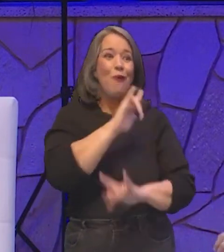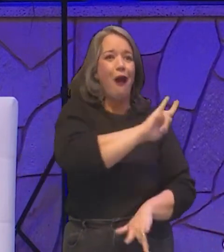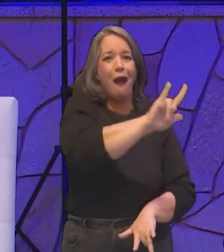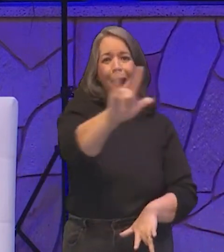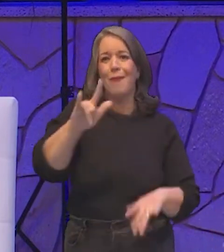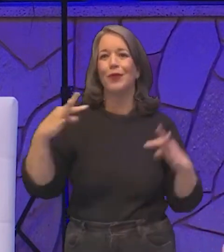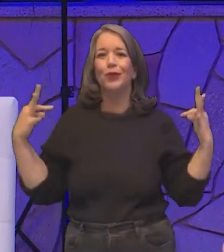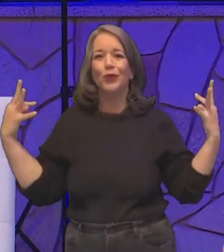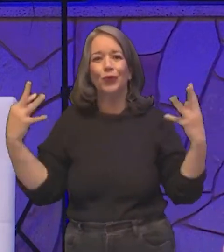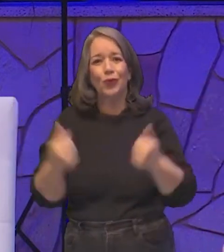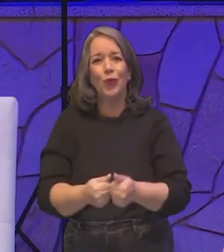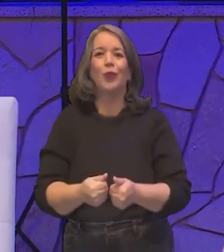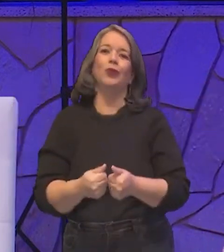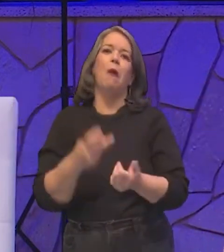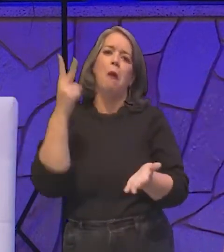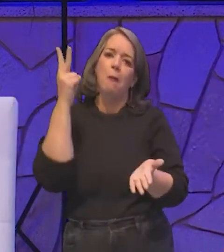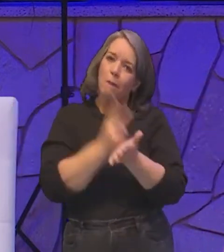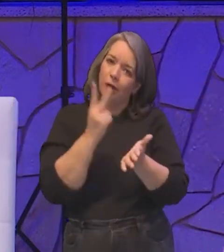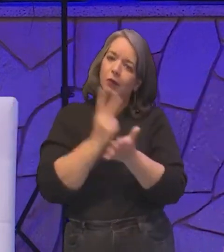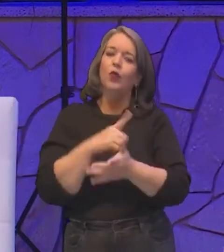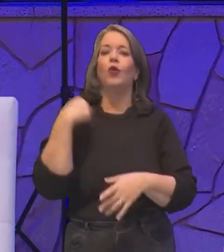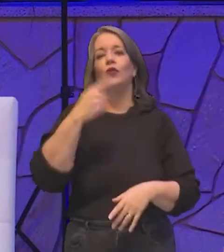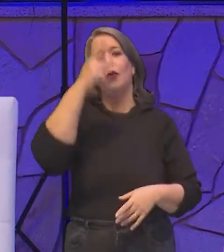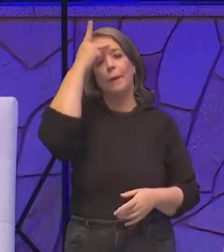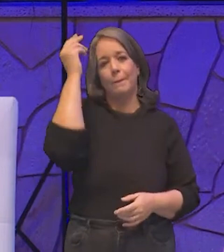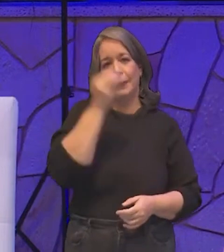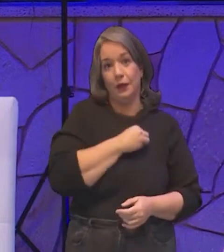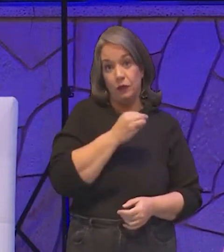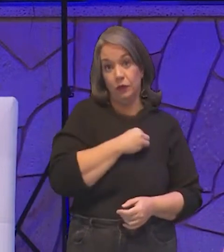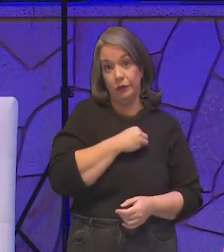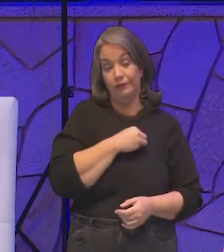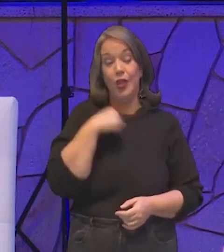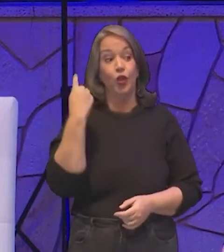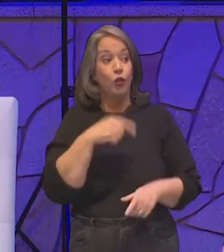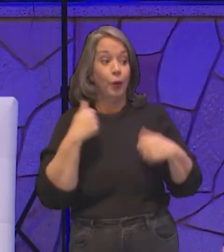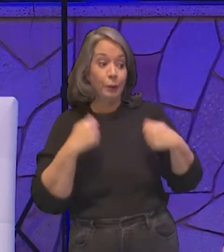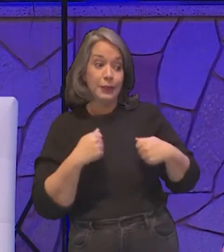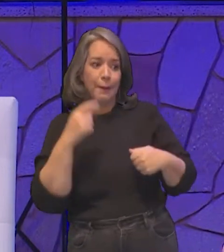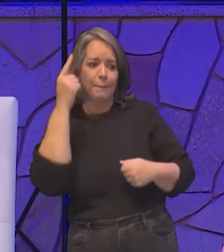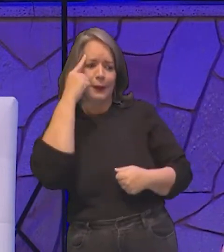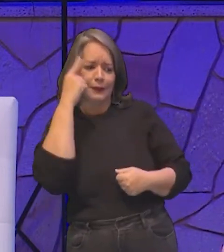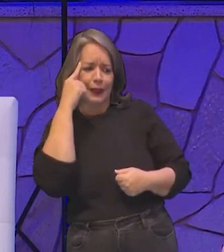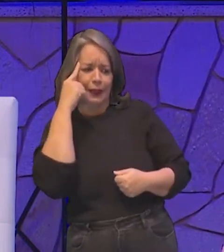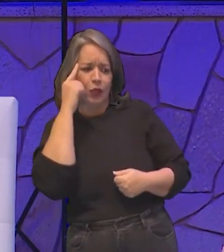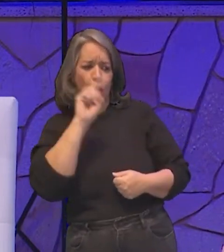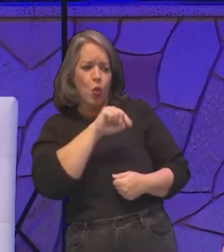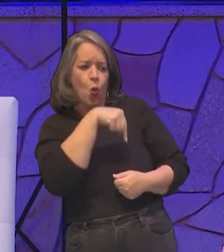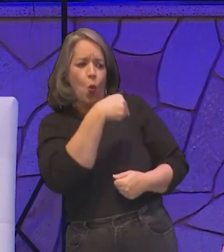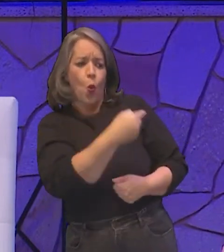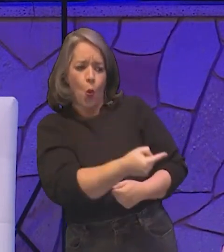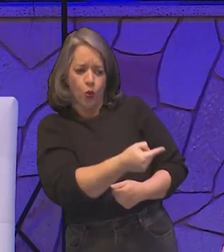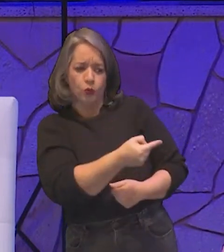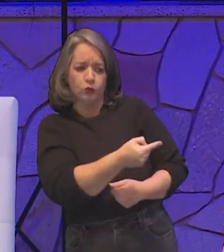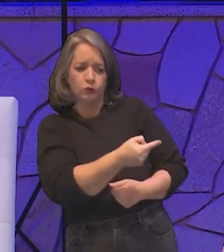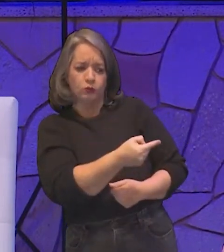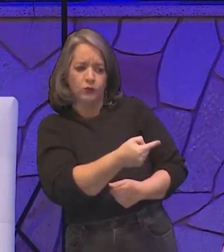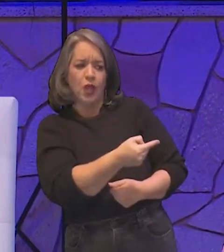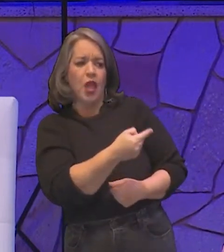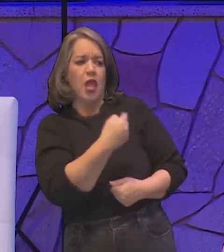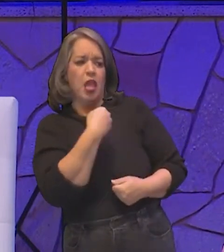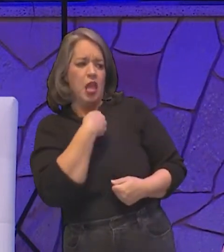é ou quão mal o nosso próximo é quando decidimos amar a esse irmão.